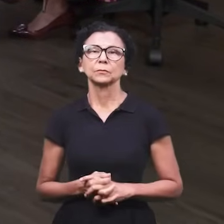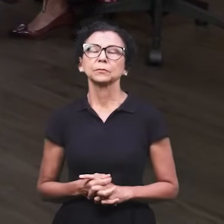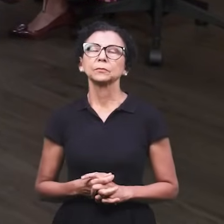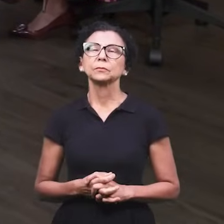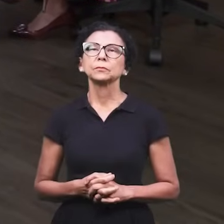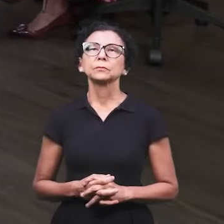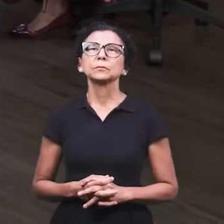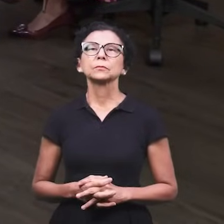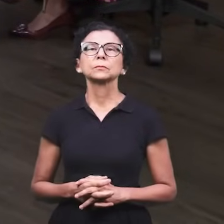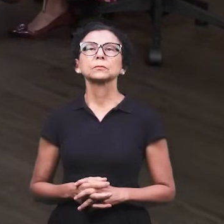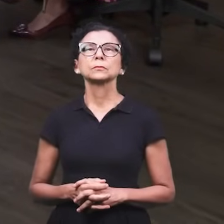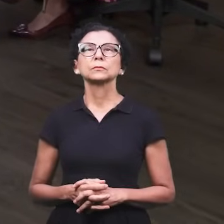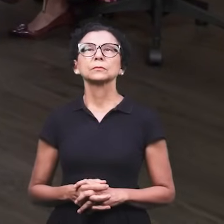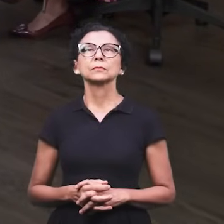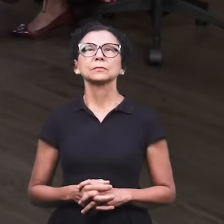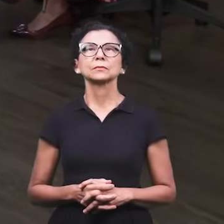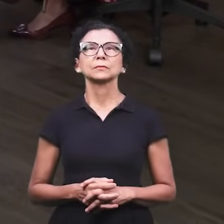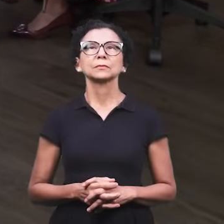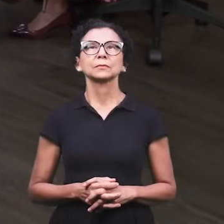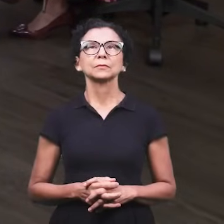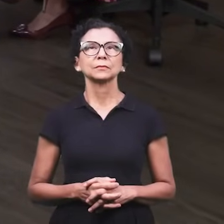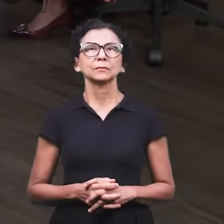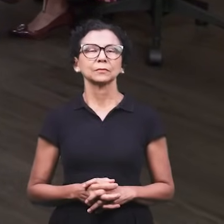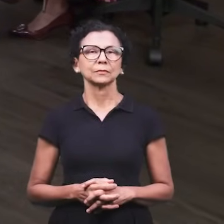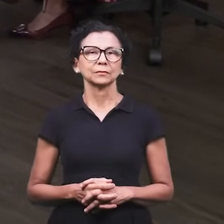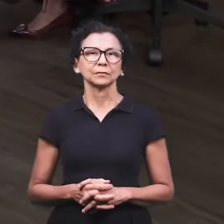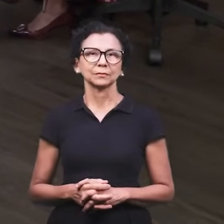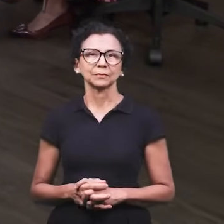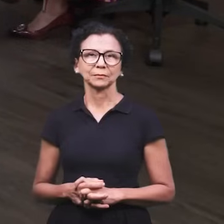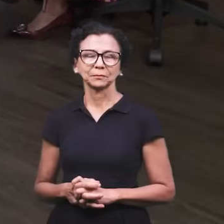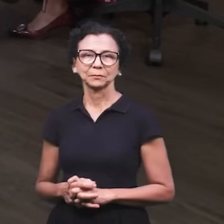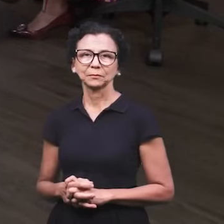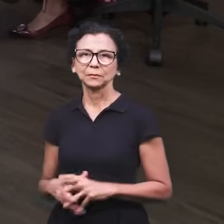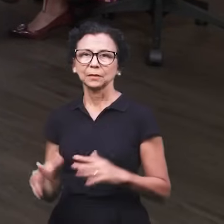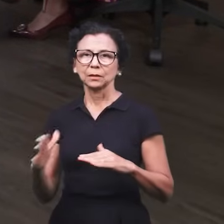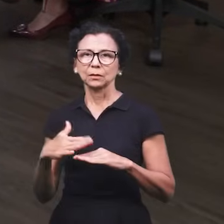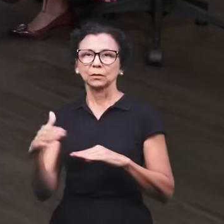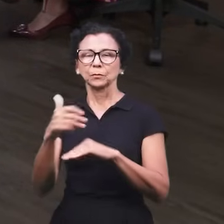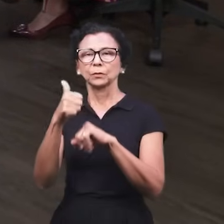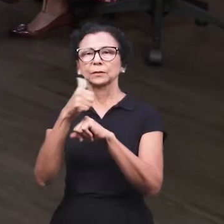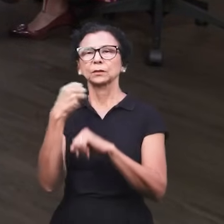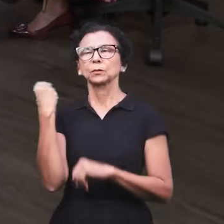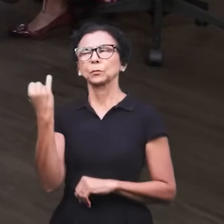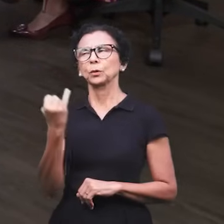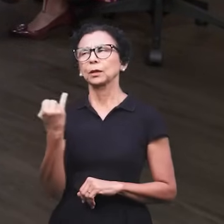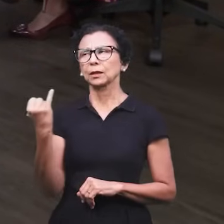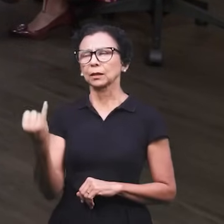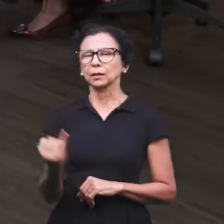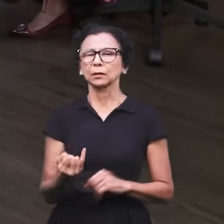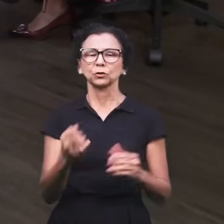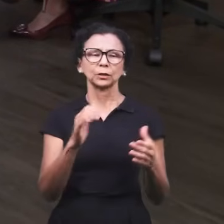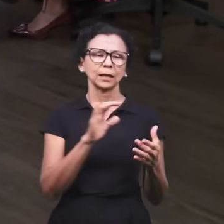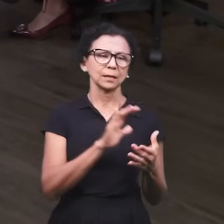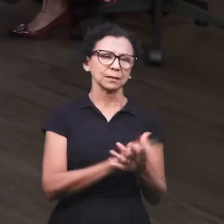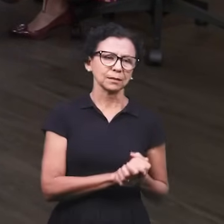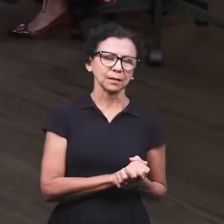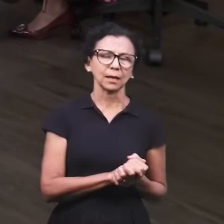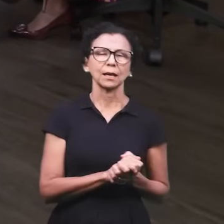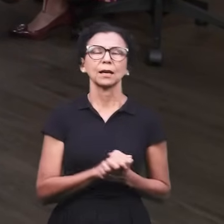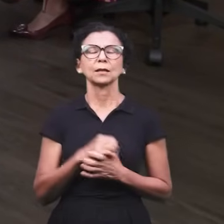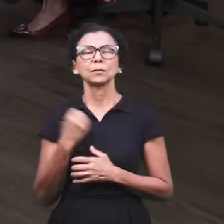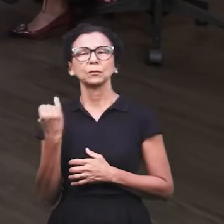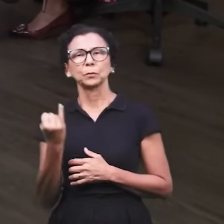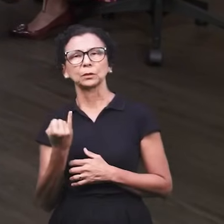Senhor a nossa profissão é importante, a nossa vida secular, você casar é importante, todos os sonhos que o jovem tem são